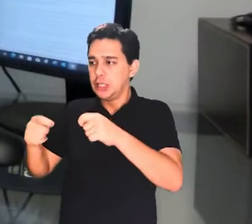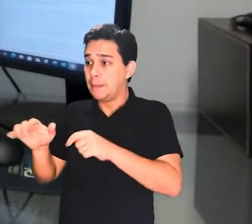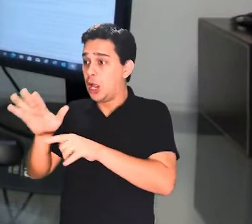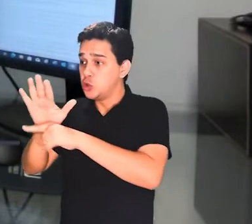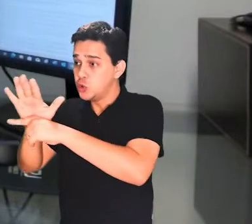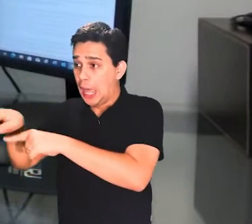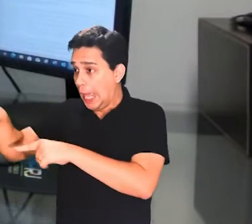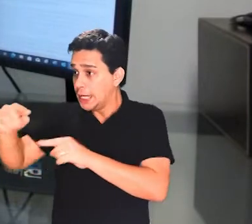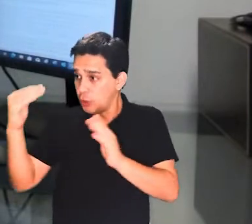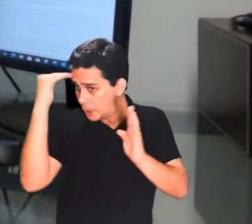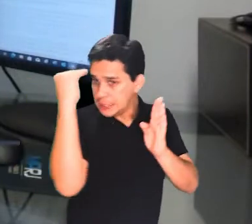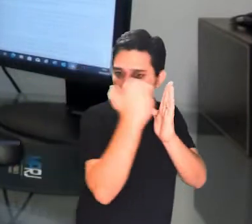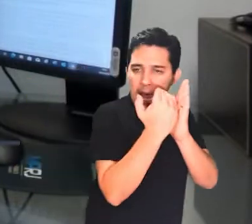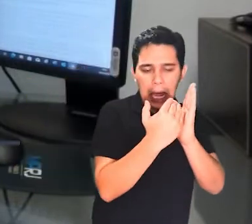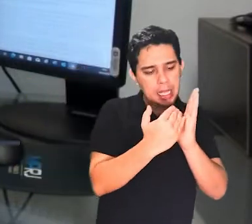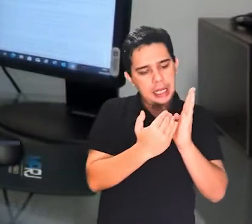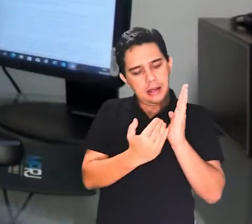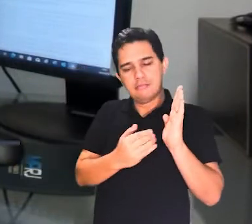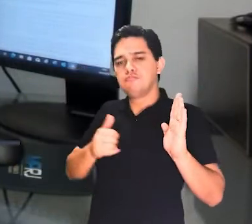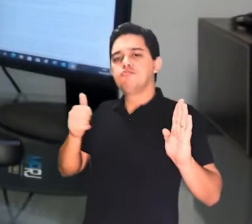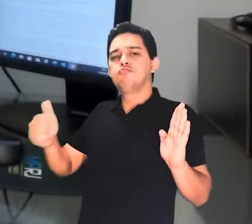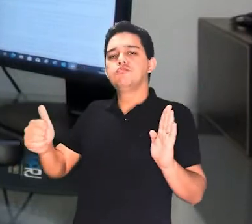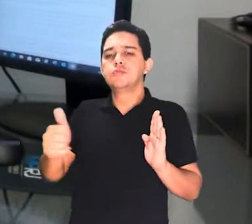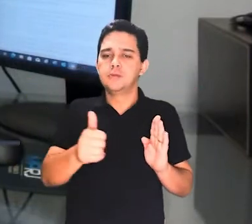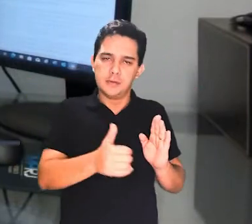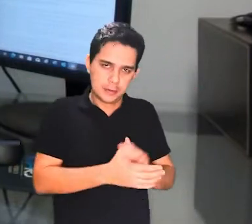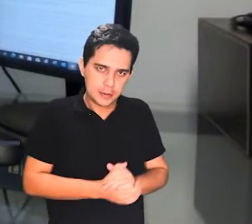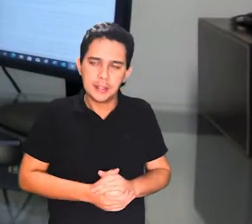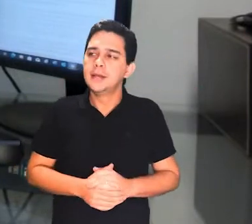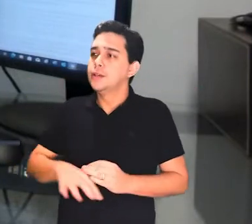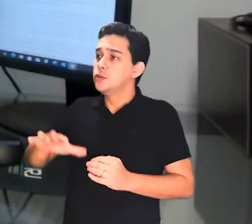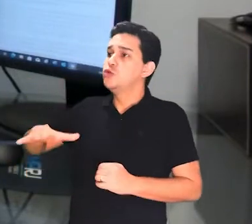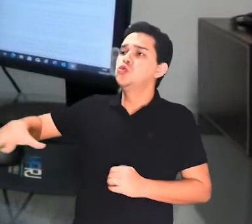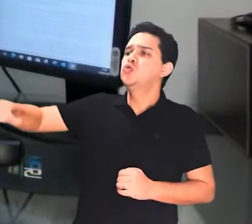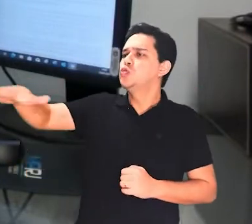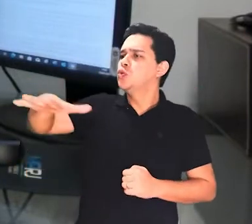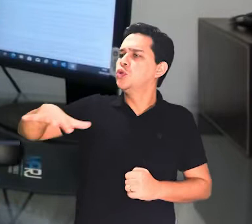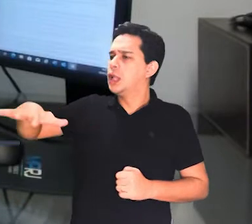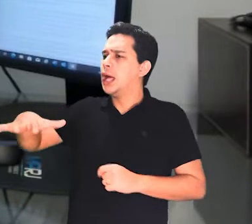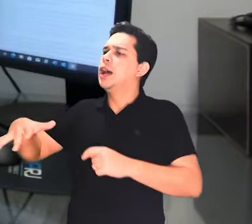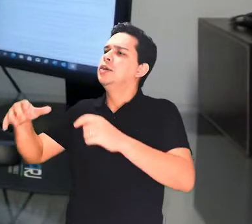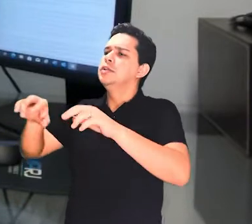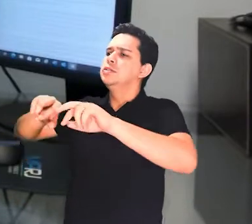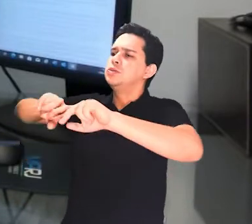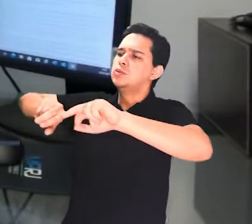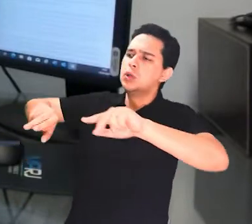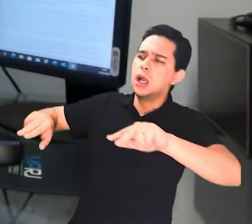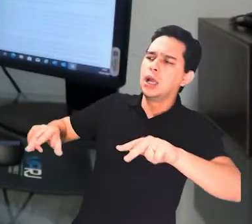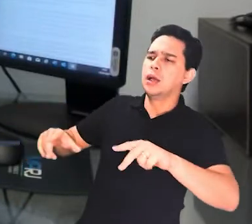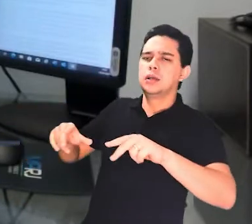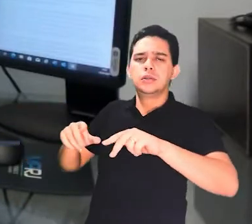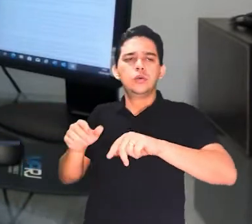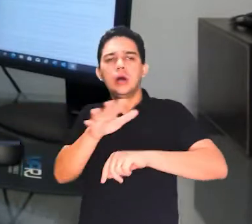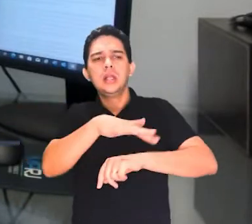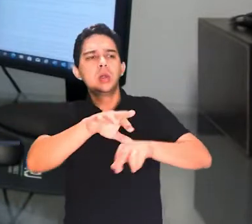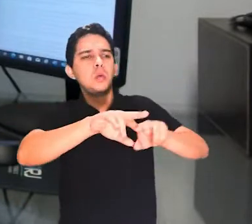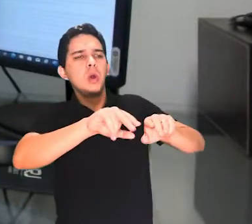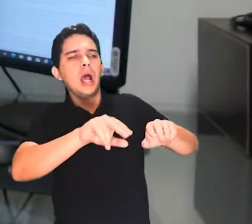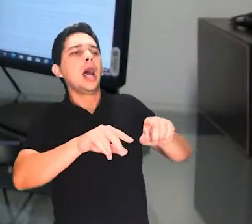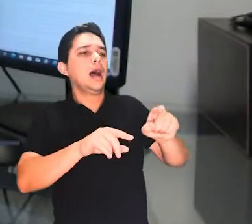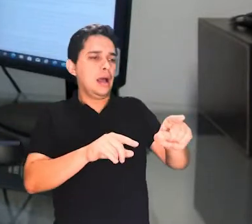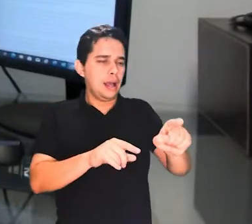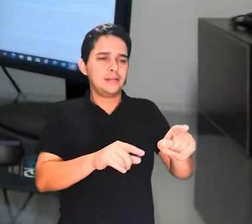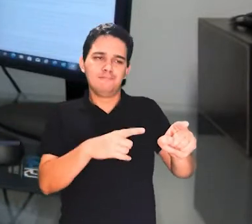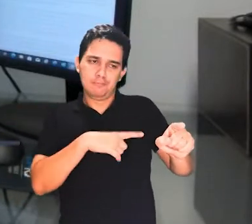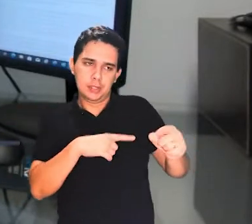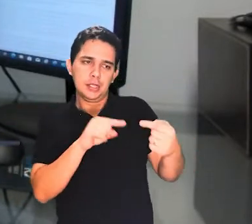à garantia de uma atenção psicossocial de base comunitária, quanto ao direito a serviços